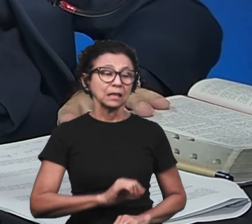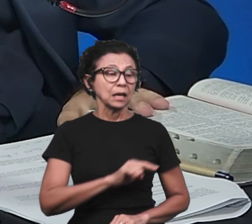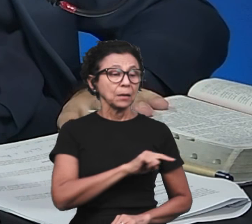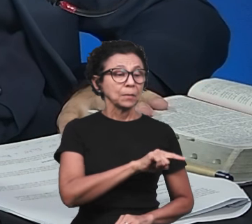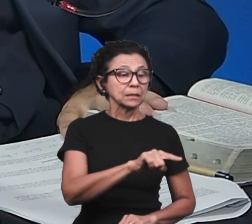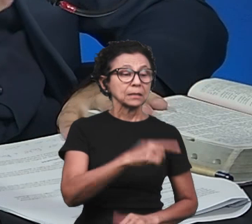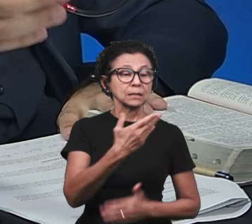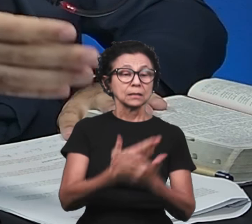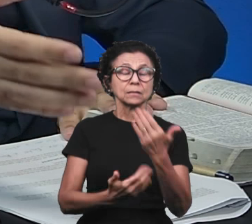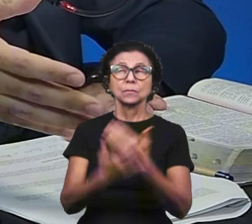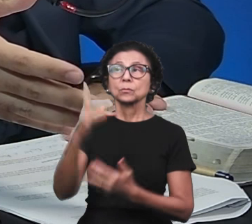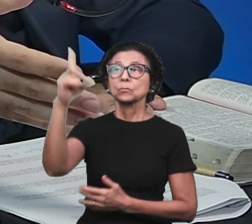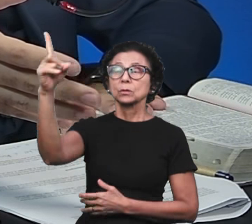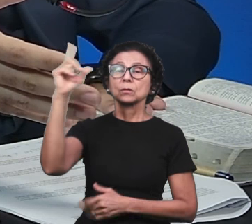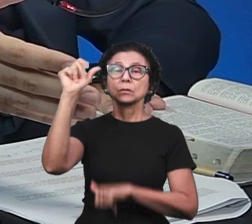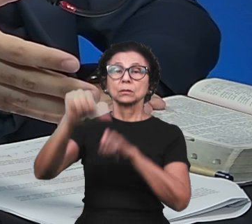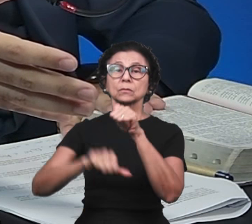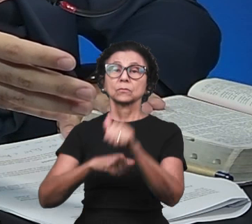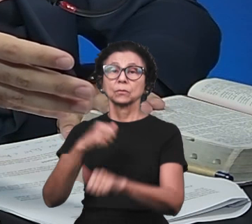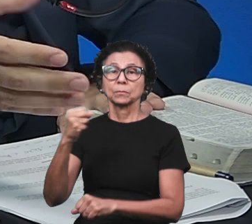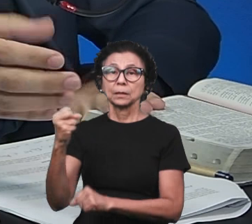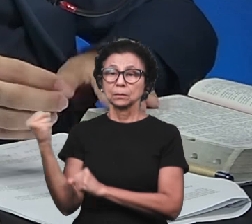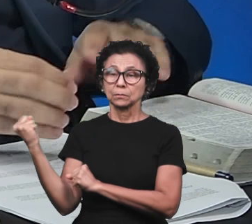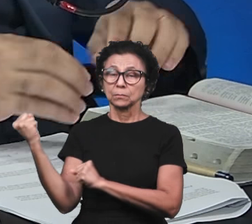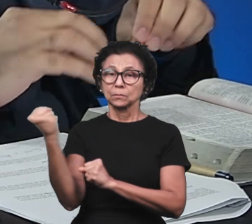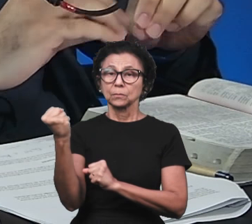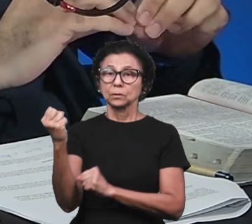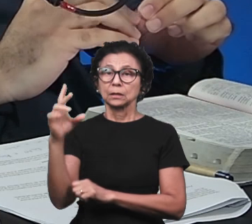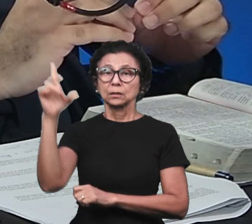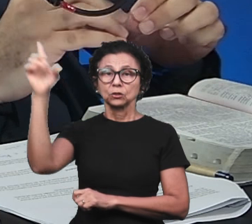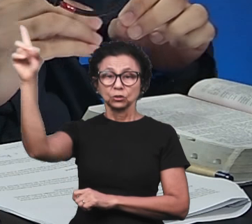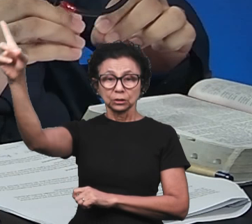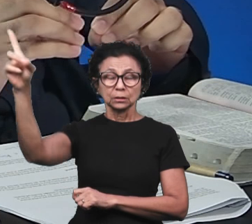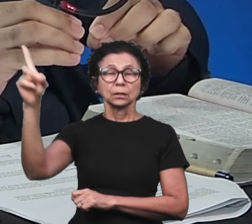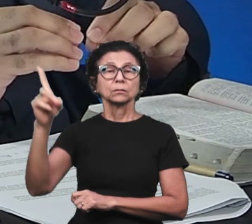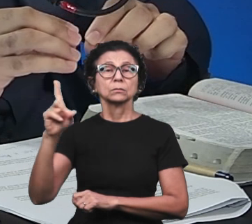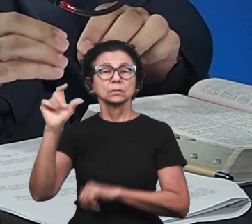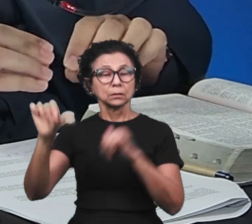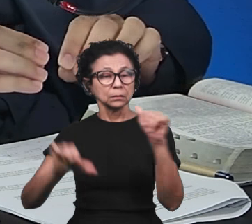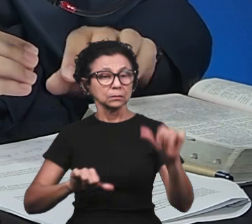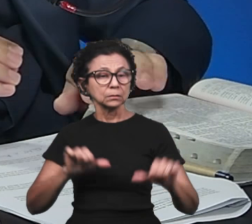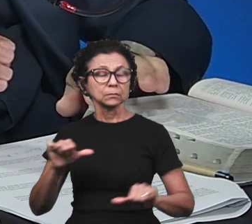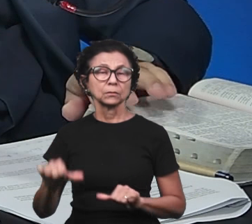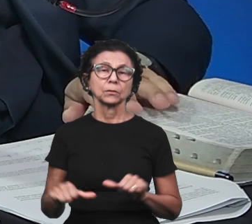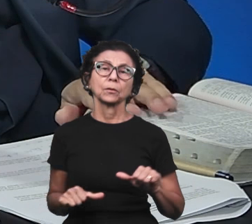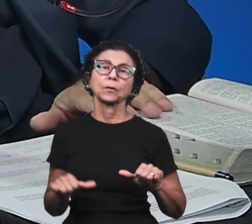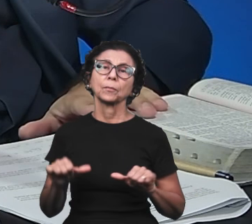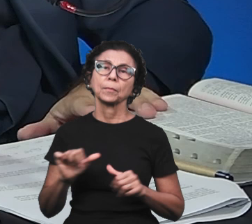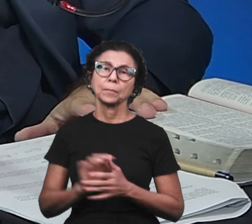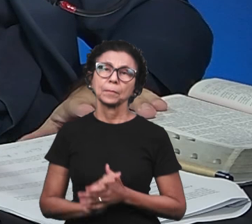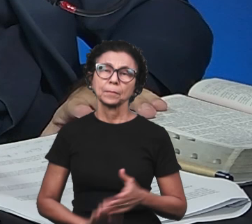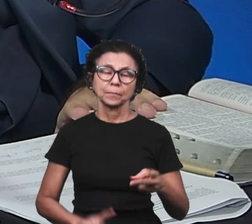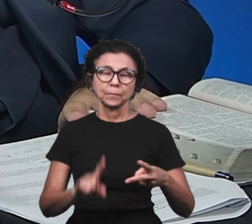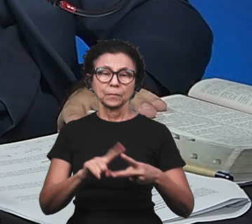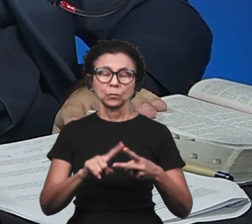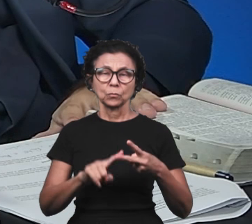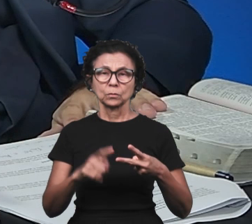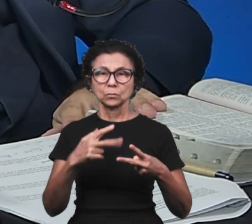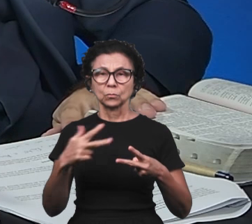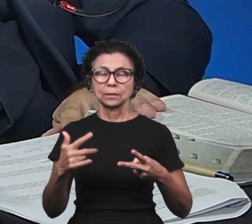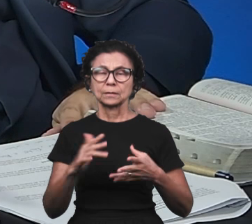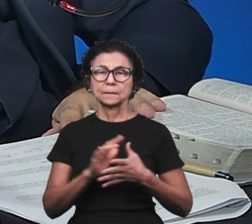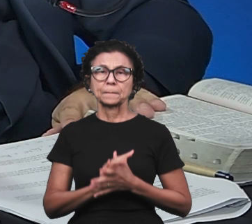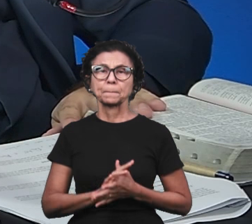viram instrumentos de poder de Deus. E eles têm duas etapas, basicamente, que nós poderíamos separar.